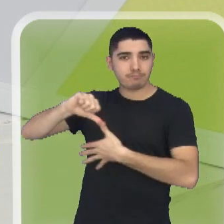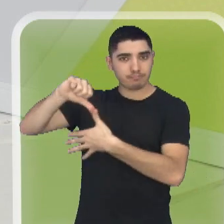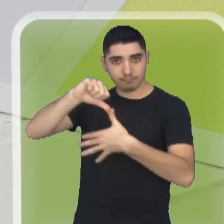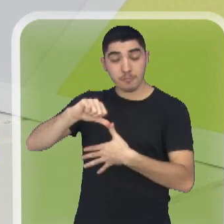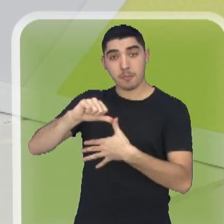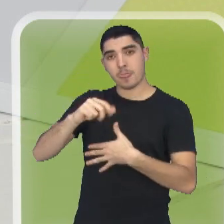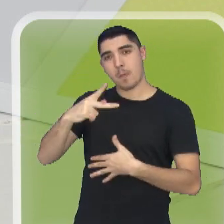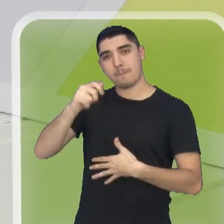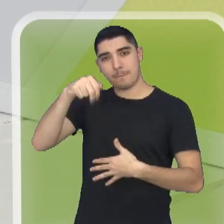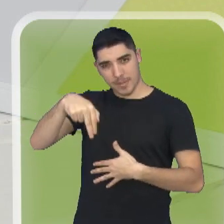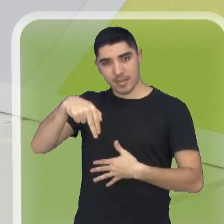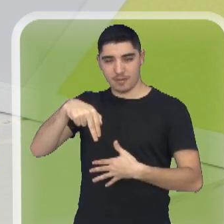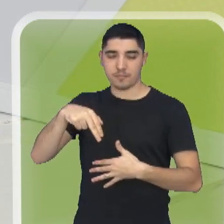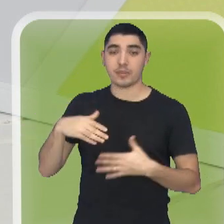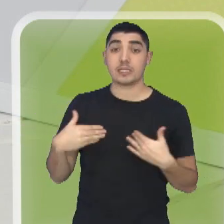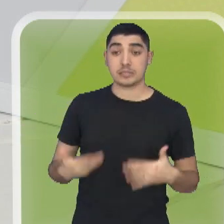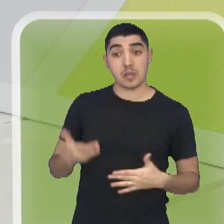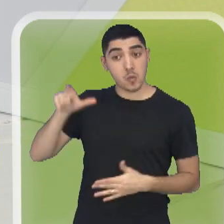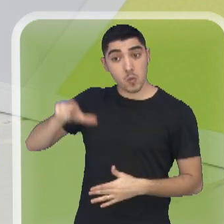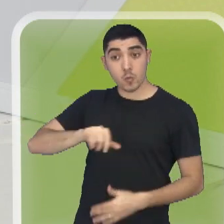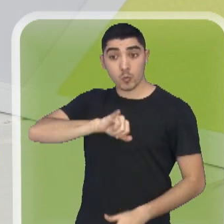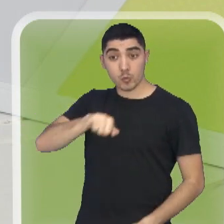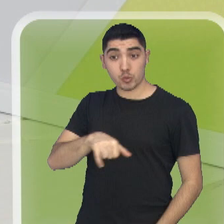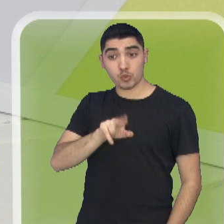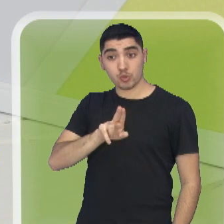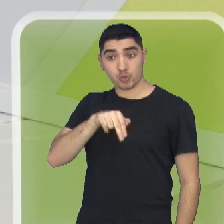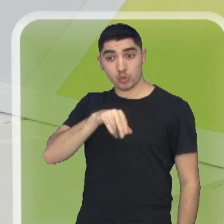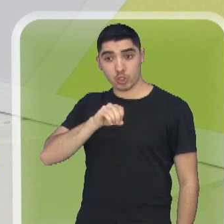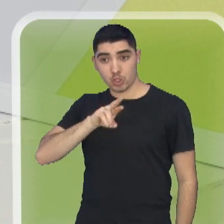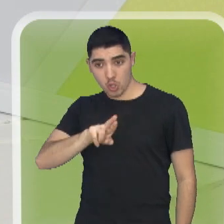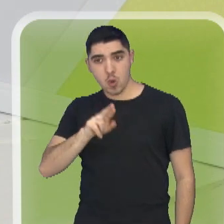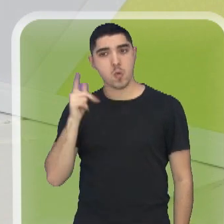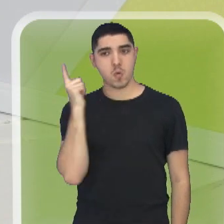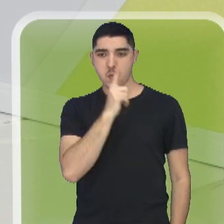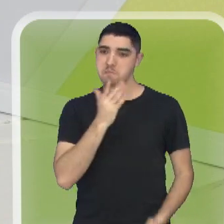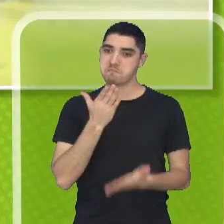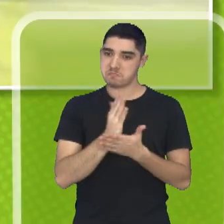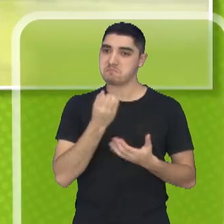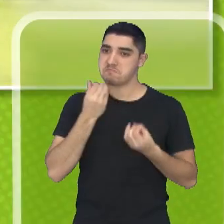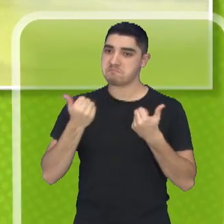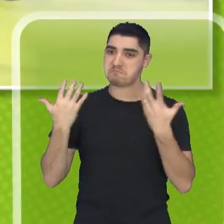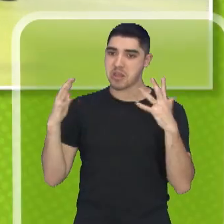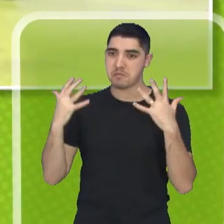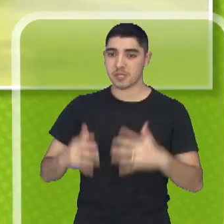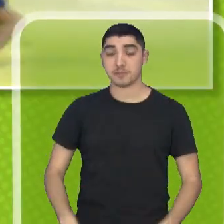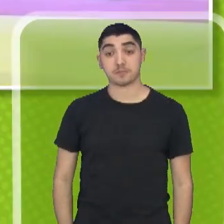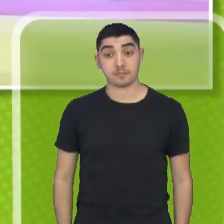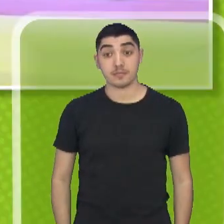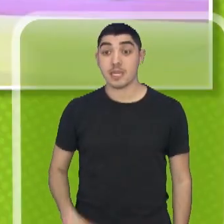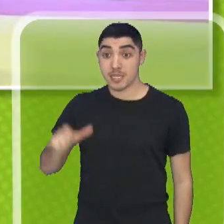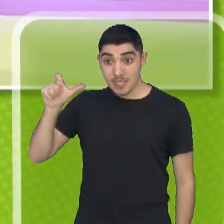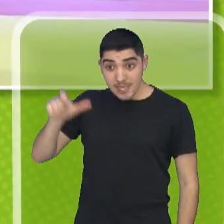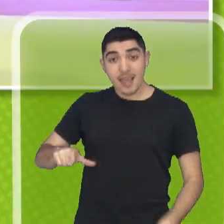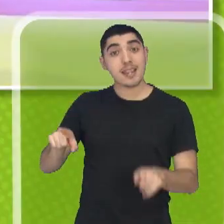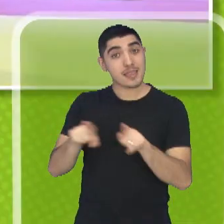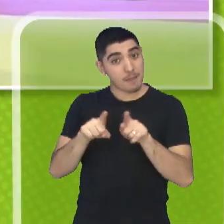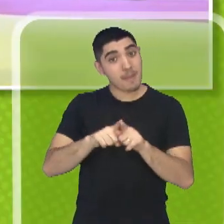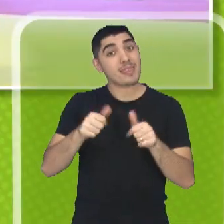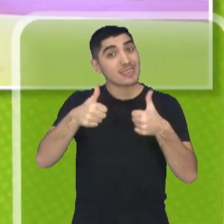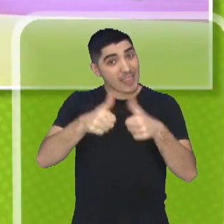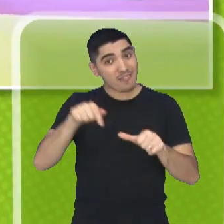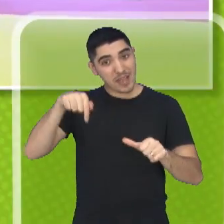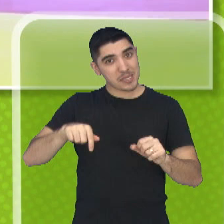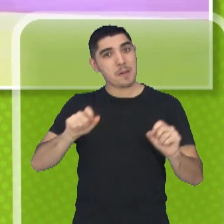Juninho conquistando um ótimo resultado para o Brasil e também, claro, para a nossa cidade, Brunão. E é mais um atleta que apareceu aqui no Hora do Esporte,